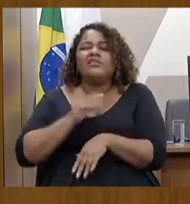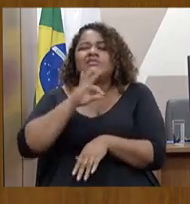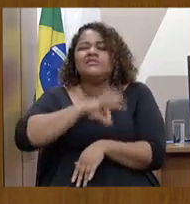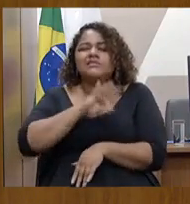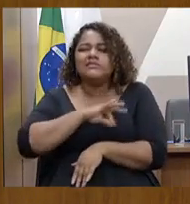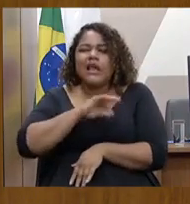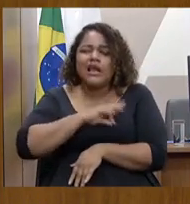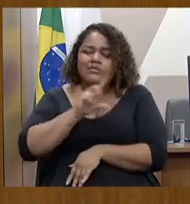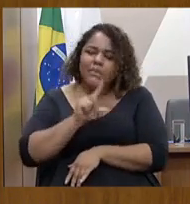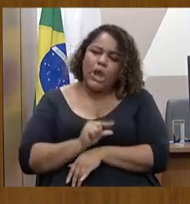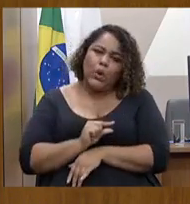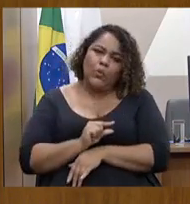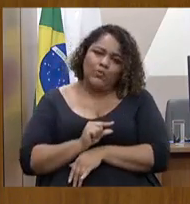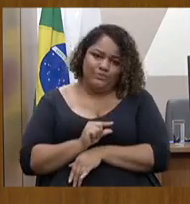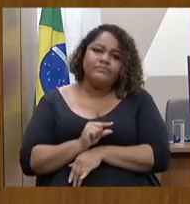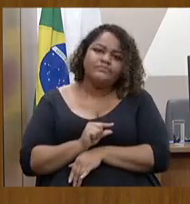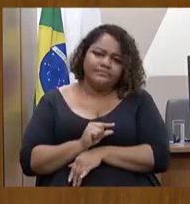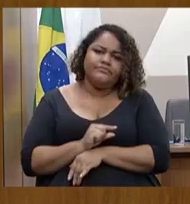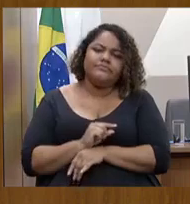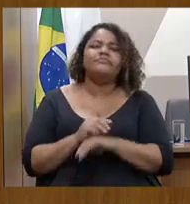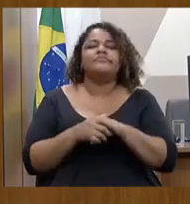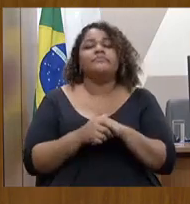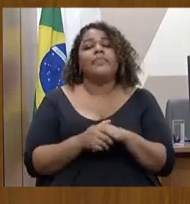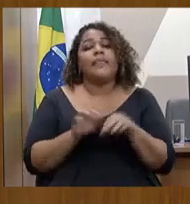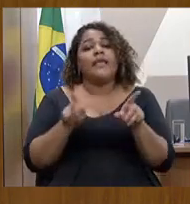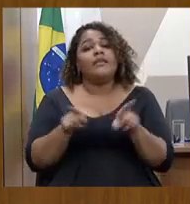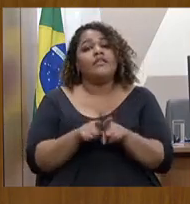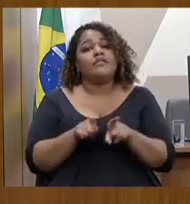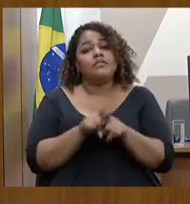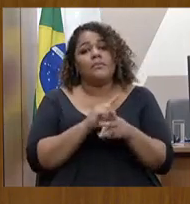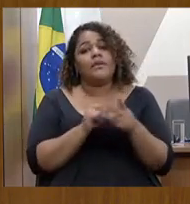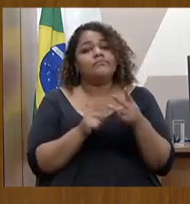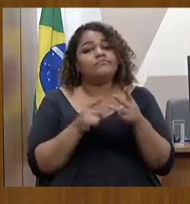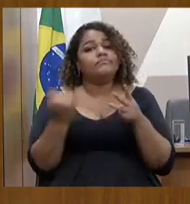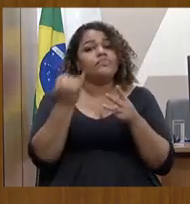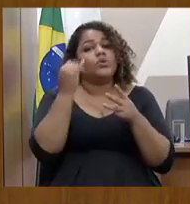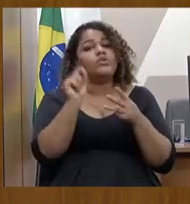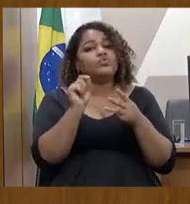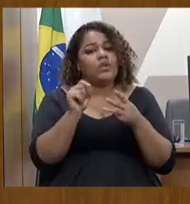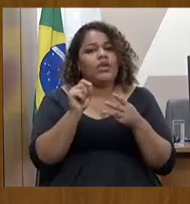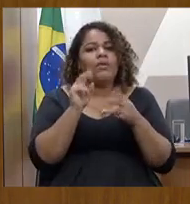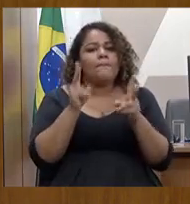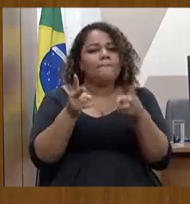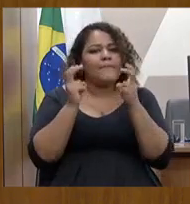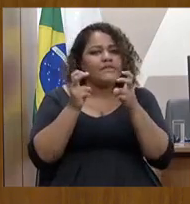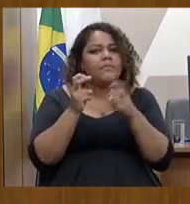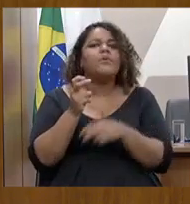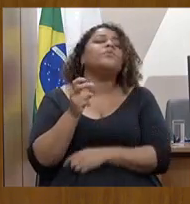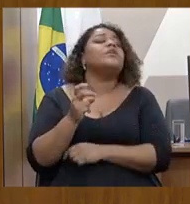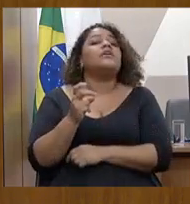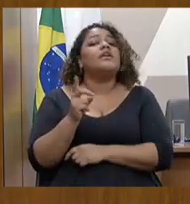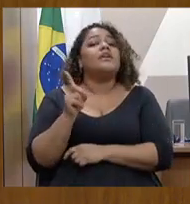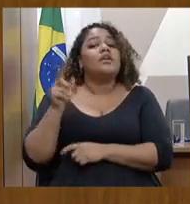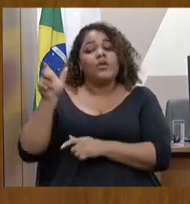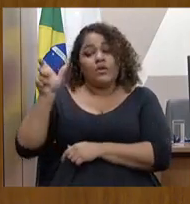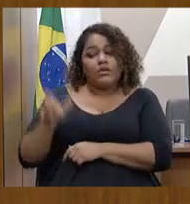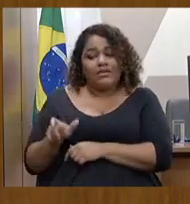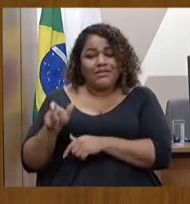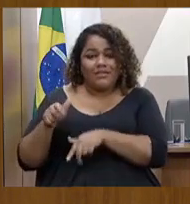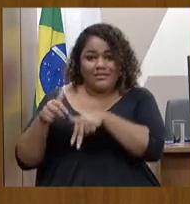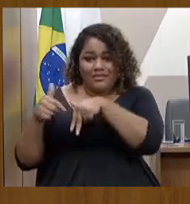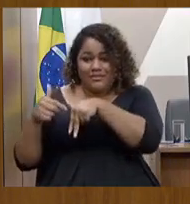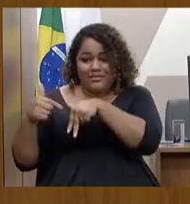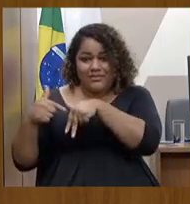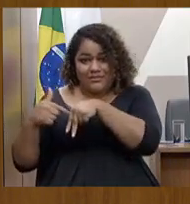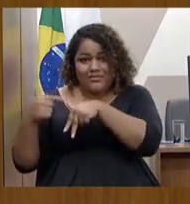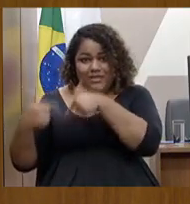relevante que nós podemos também perceber a completa ausência de treinamento do trabalhador e de aplicação de